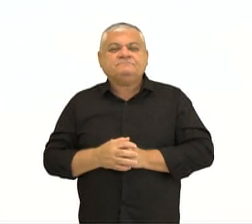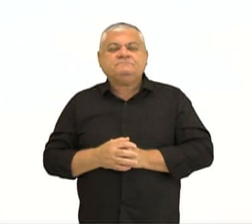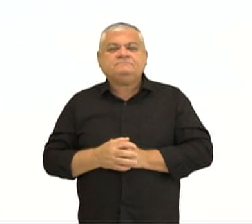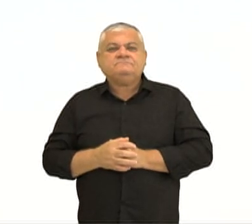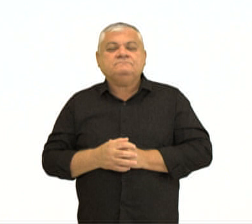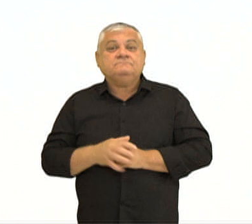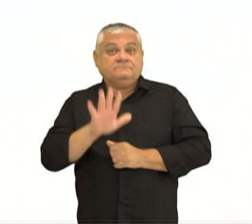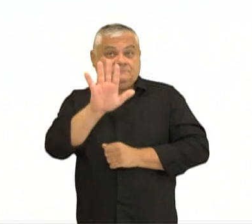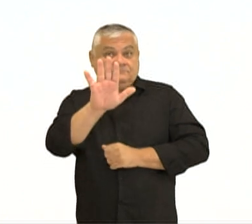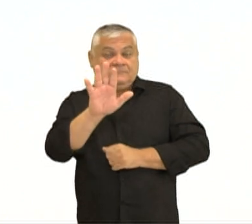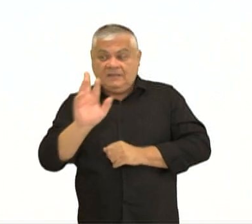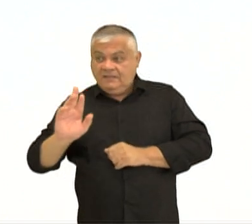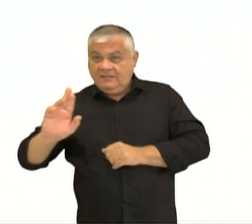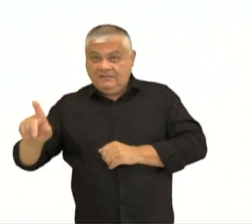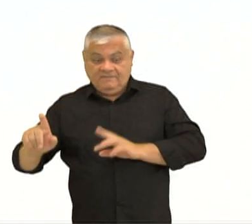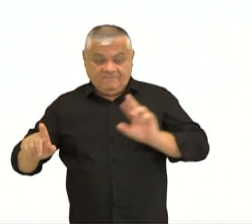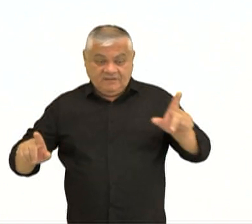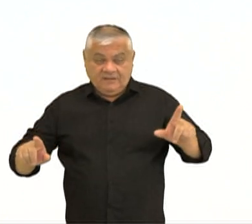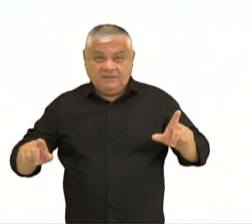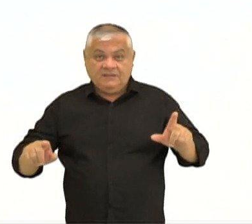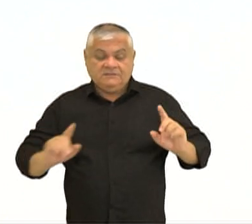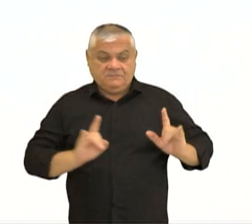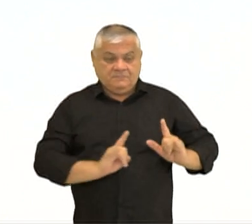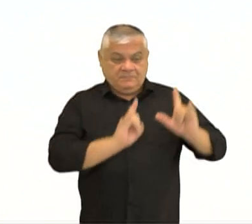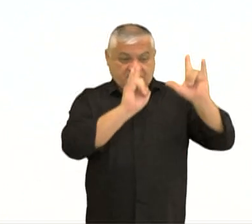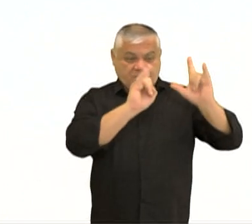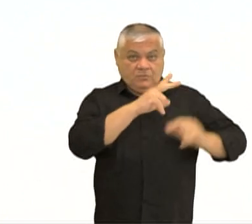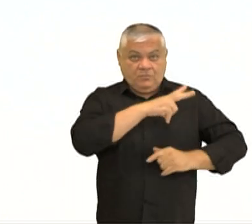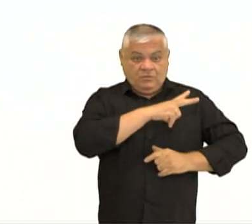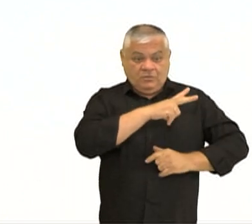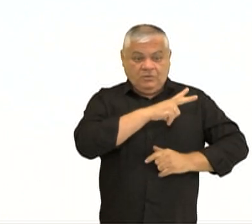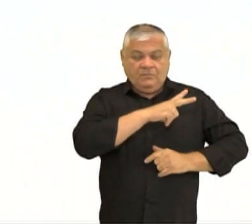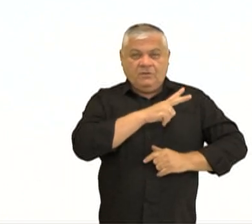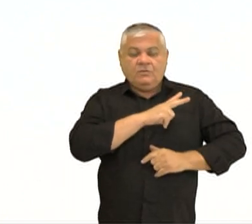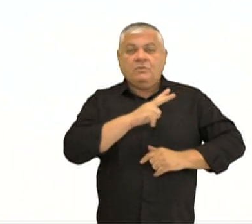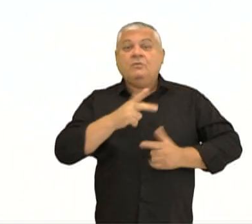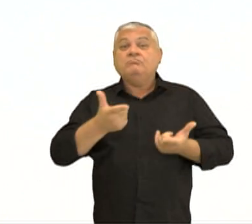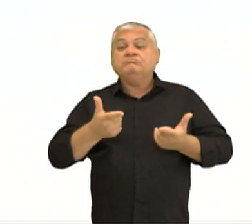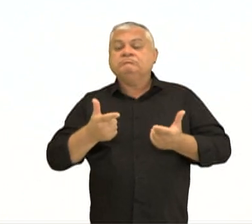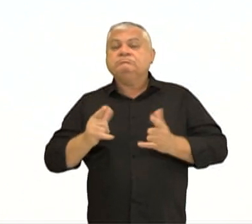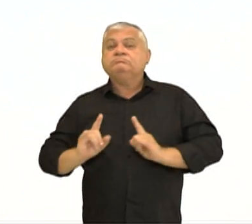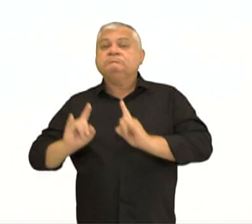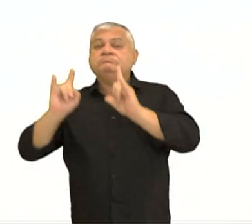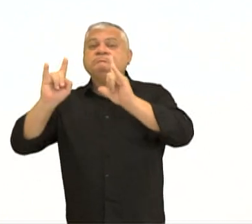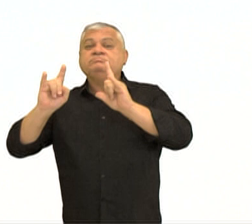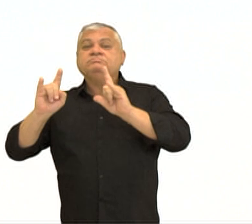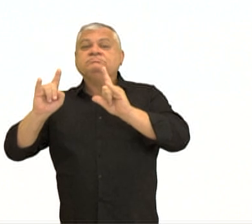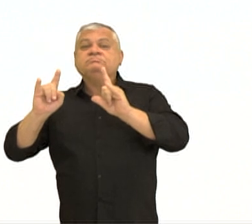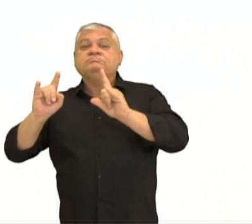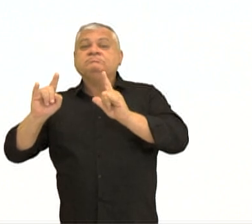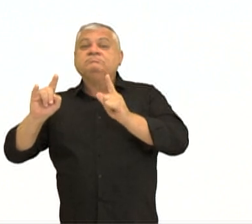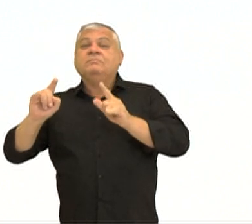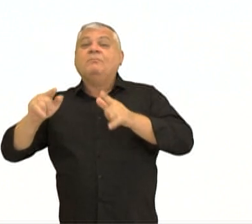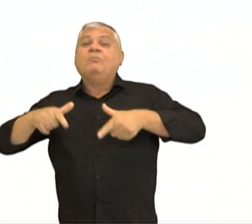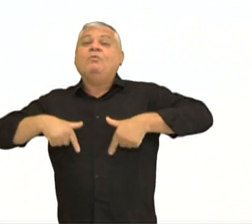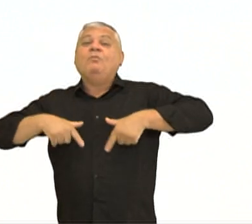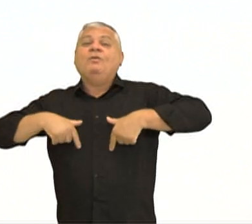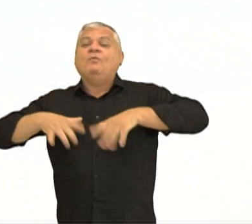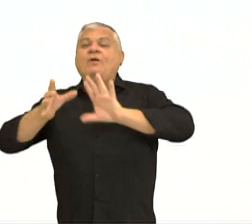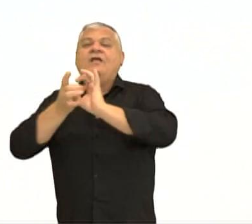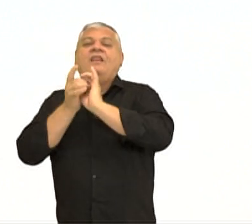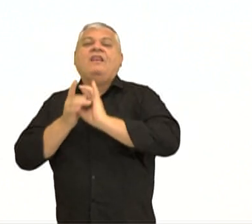Qual a diferença entre espaço público e privado? A professora falou que a arte de rua acontece em espaço